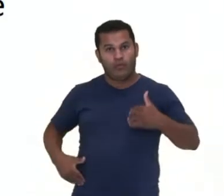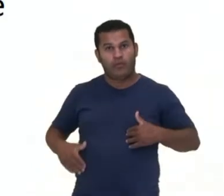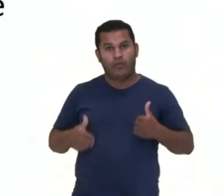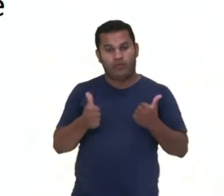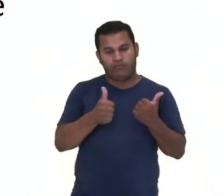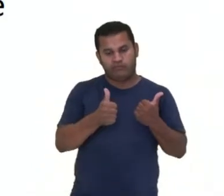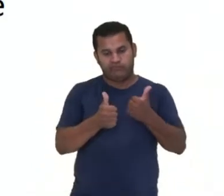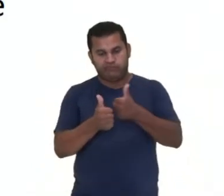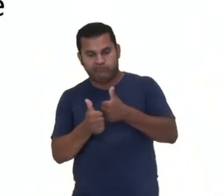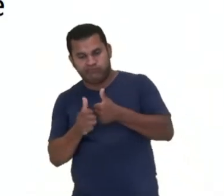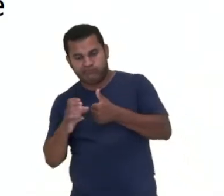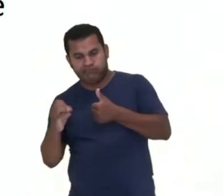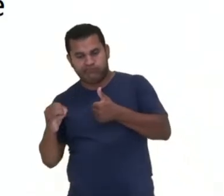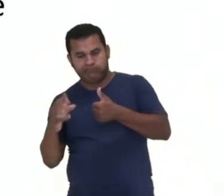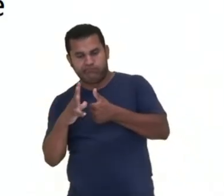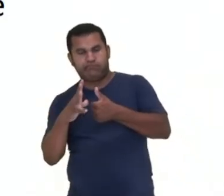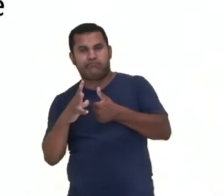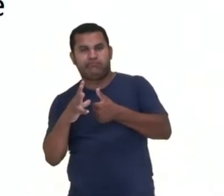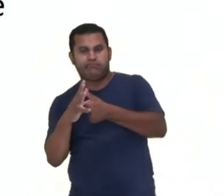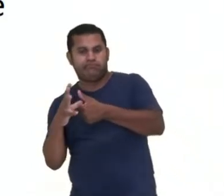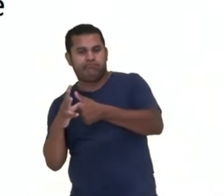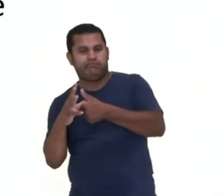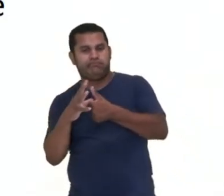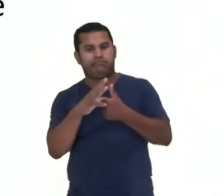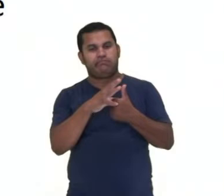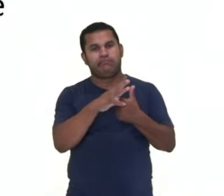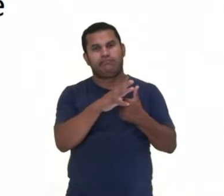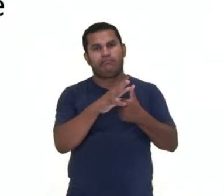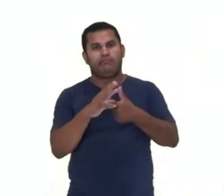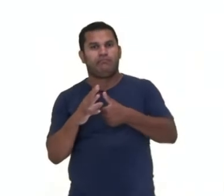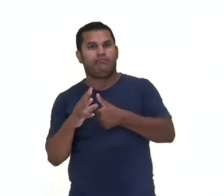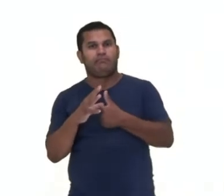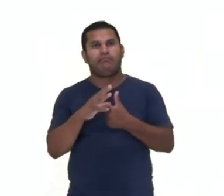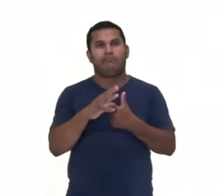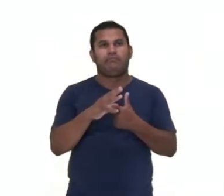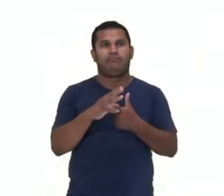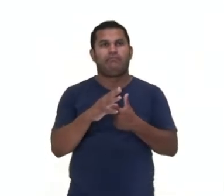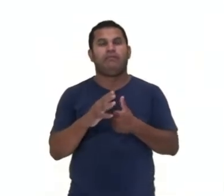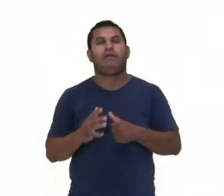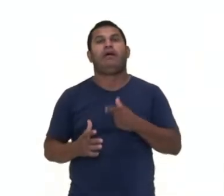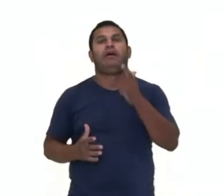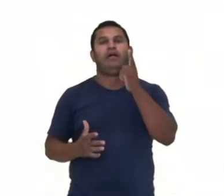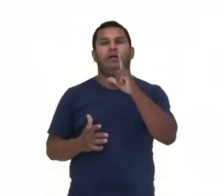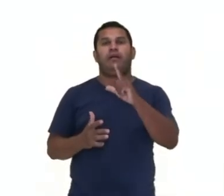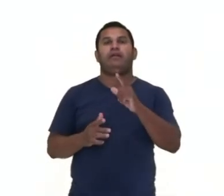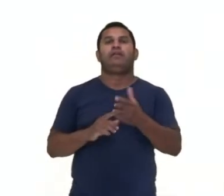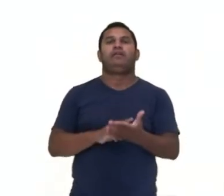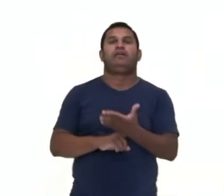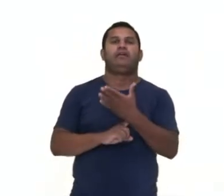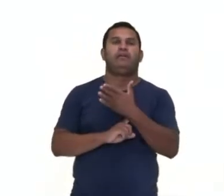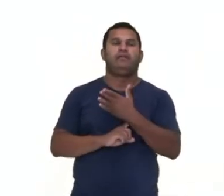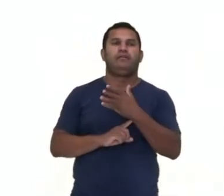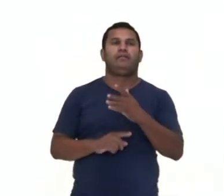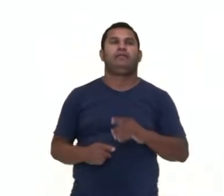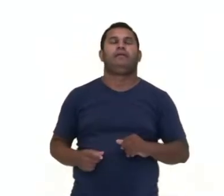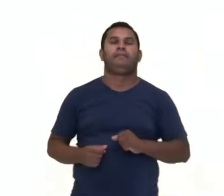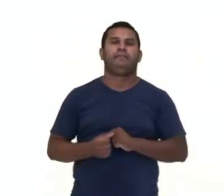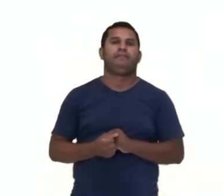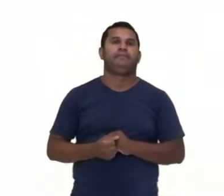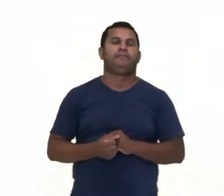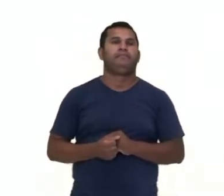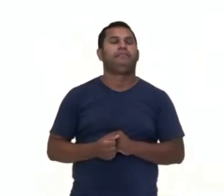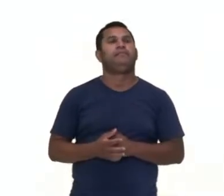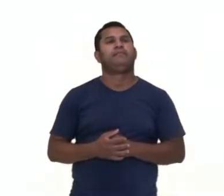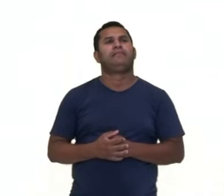do airbag, desacelera com a distância junto com o carro. Ok. Então, esse foi a primeira